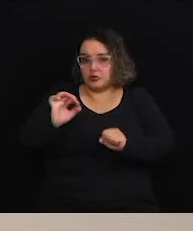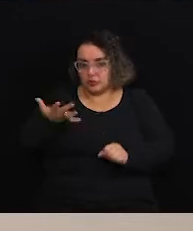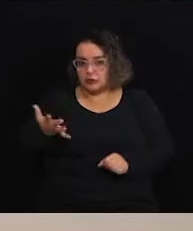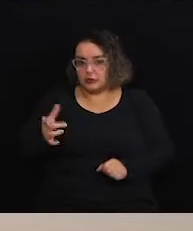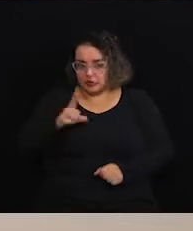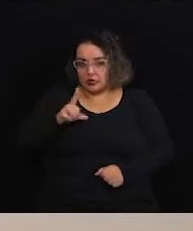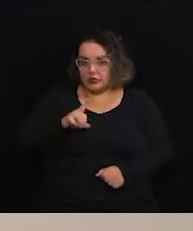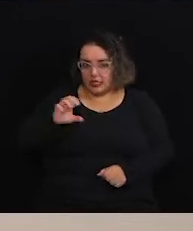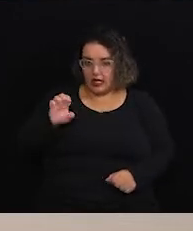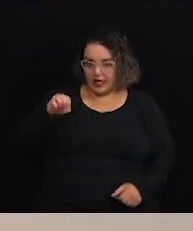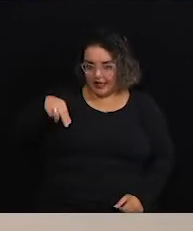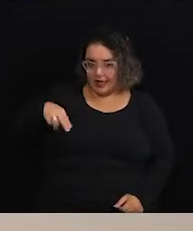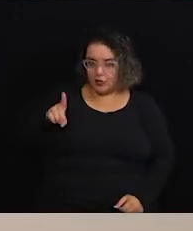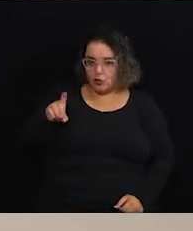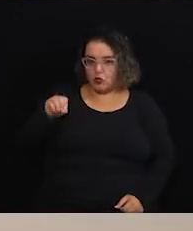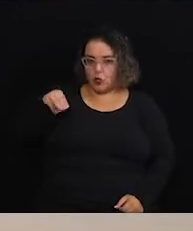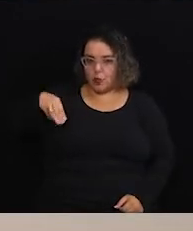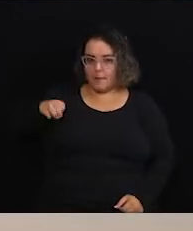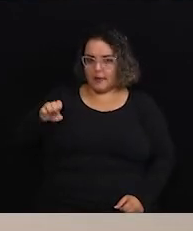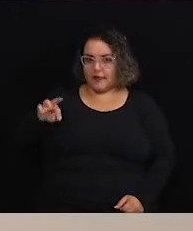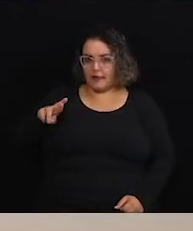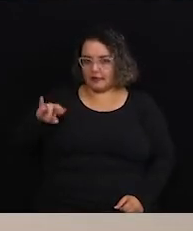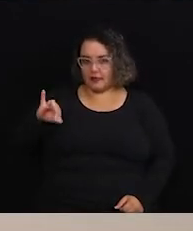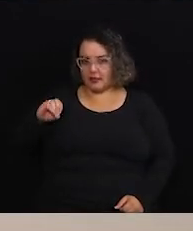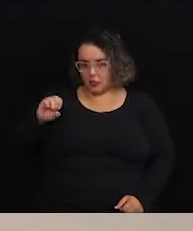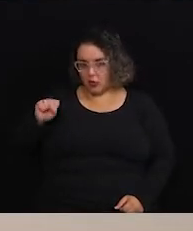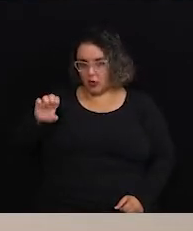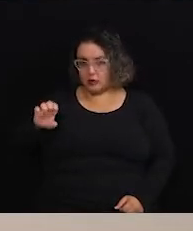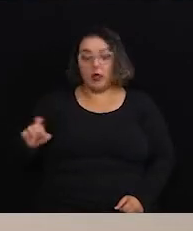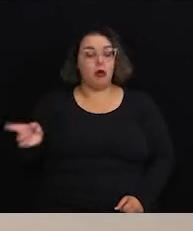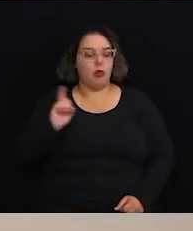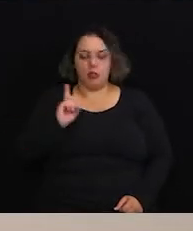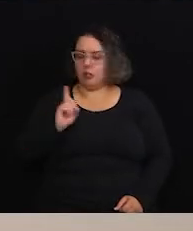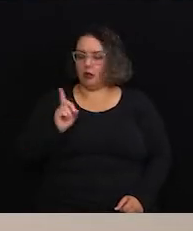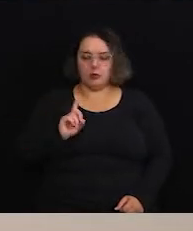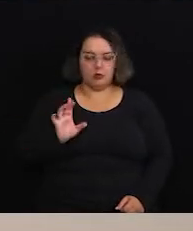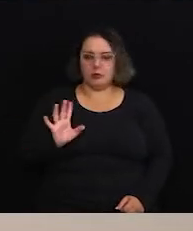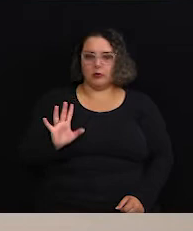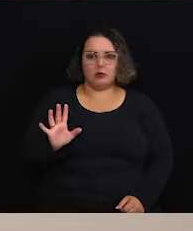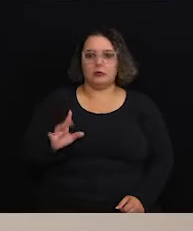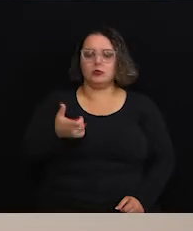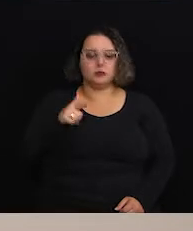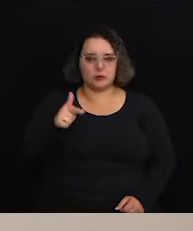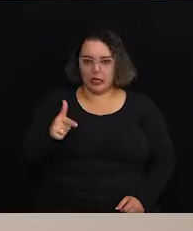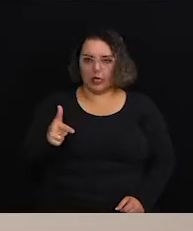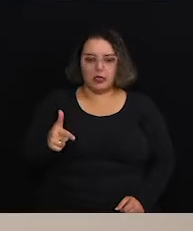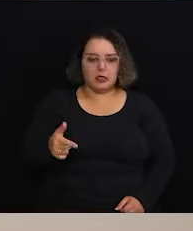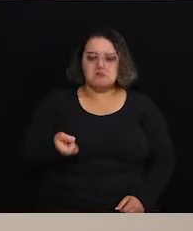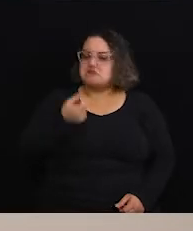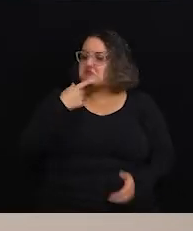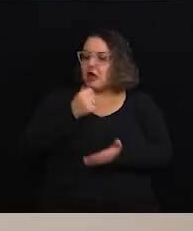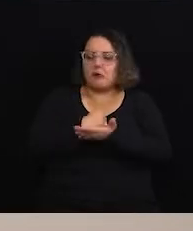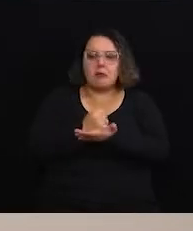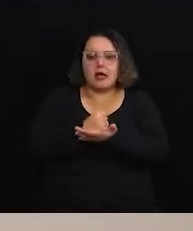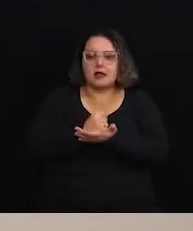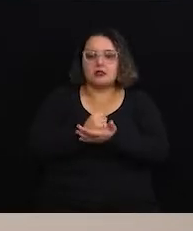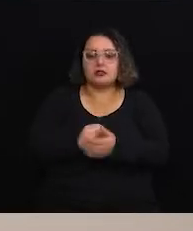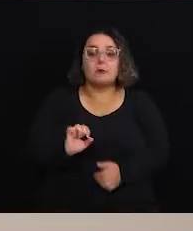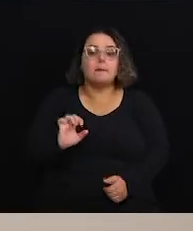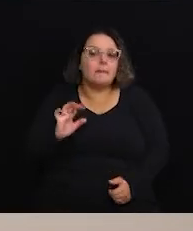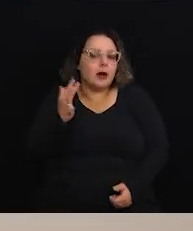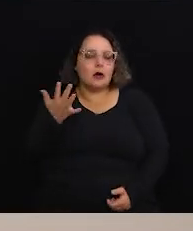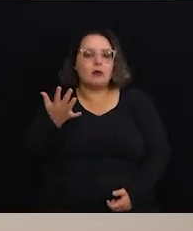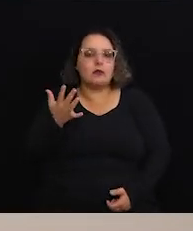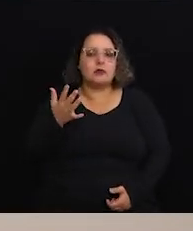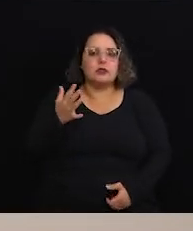Não, isso não existe nenhum medicamento que faz a mulher ter endometriose, né? Existem algumas